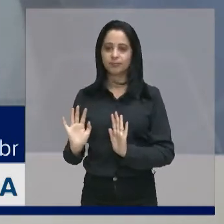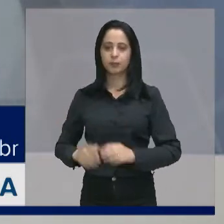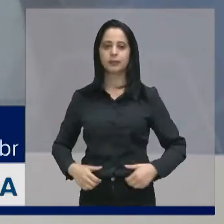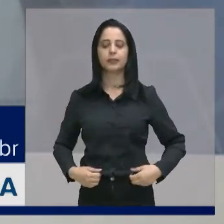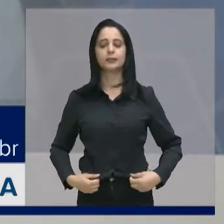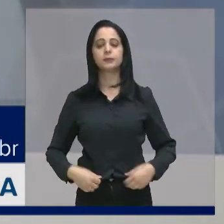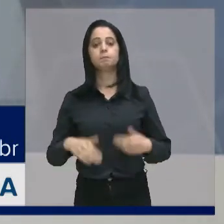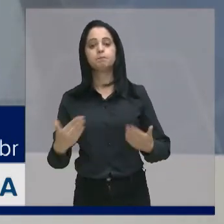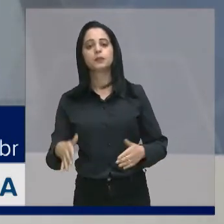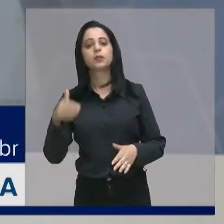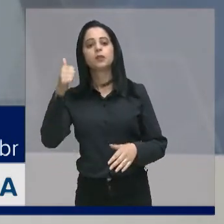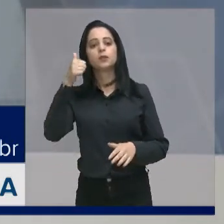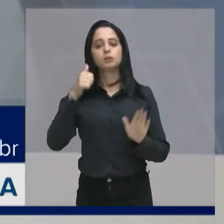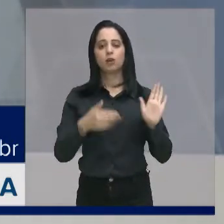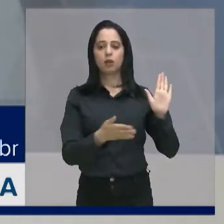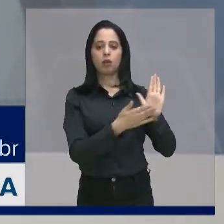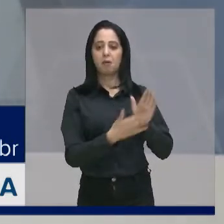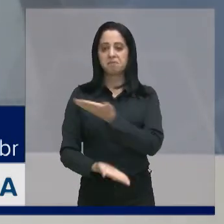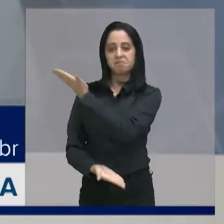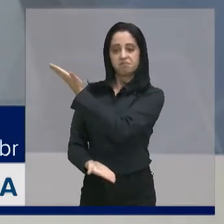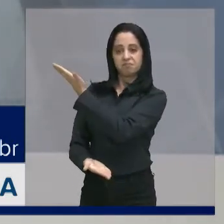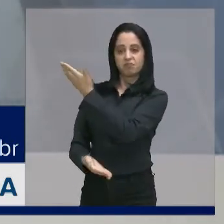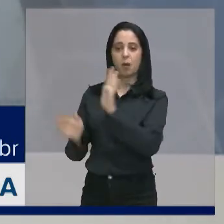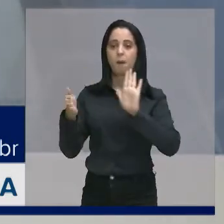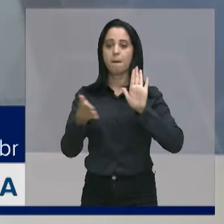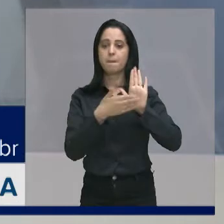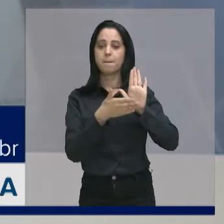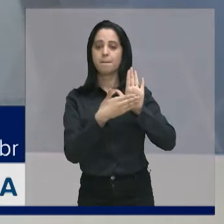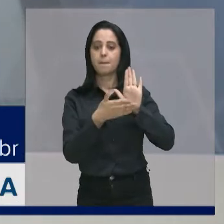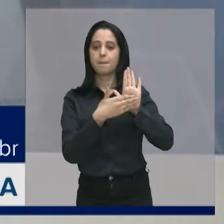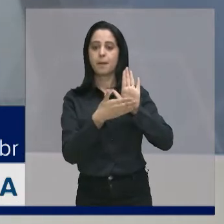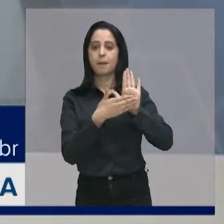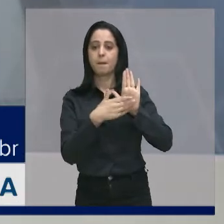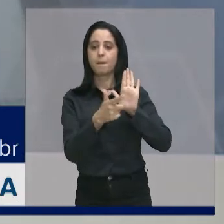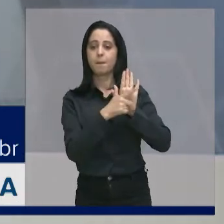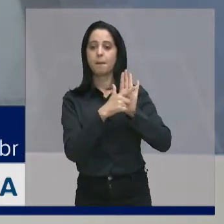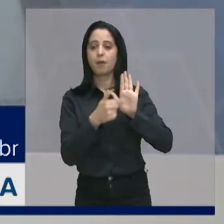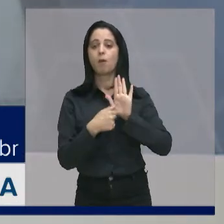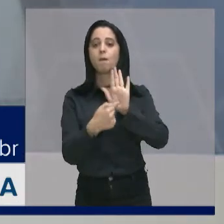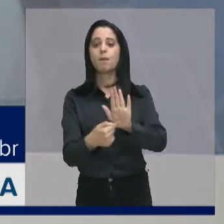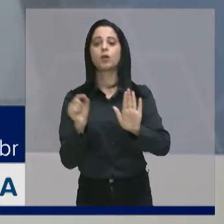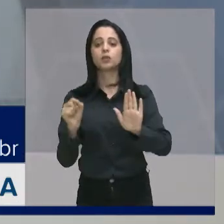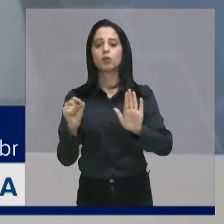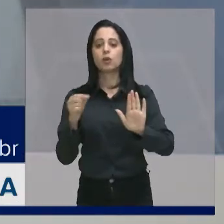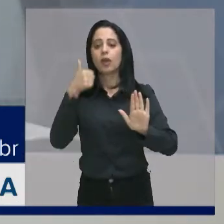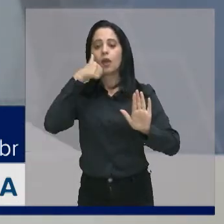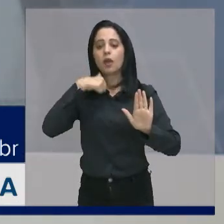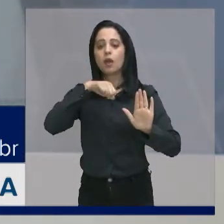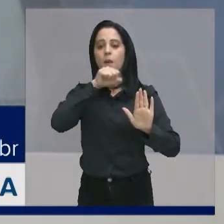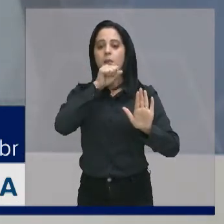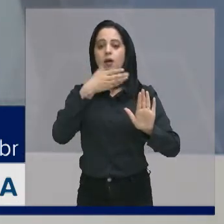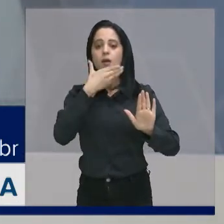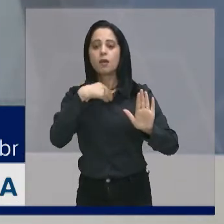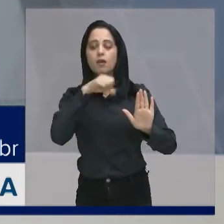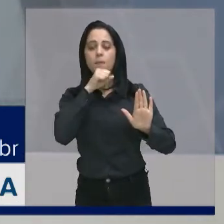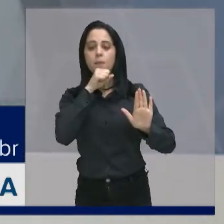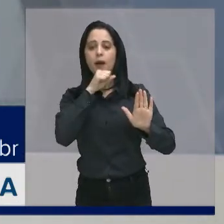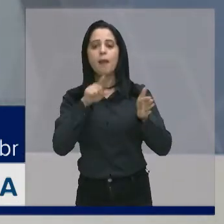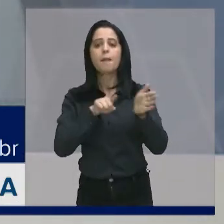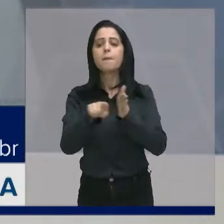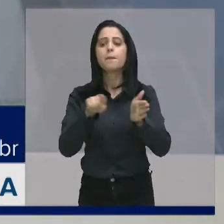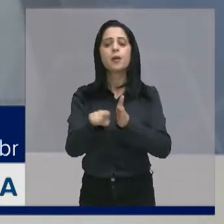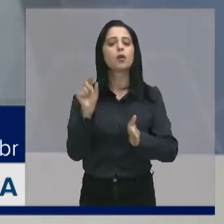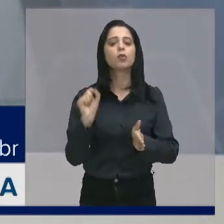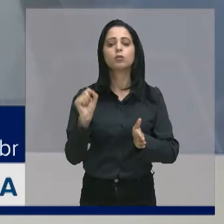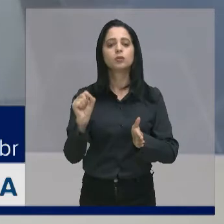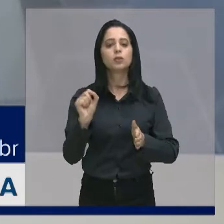um e-mail, não só um, mas aqui eu trouxe para falar, o pai questionando, porque na resolução diz